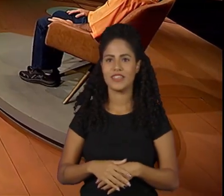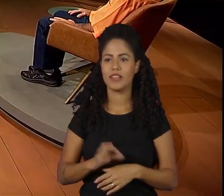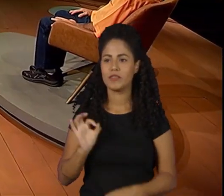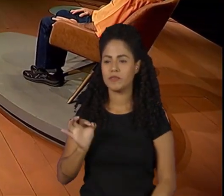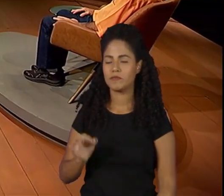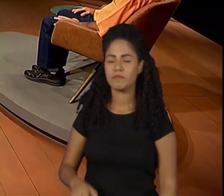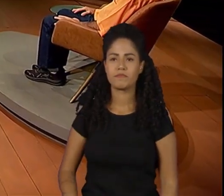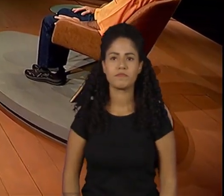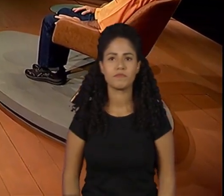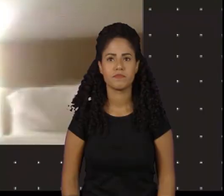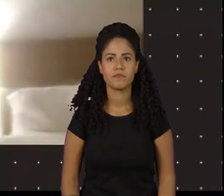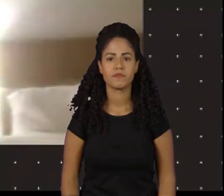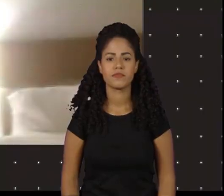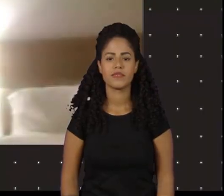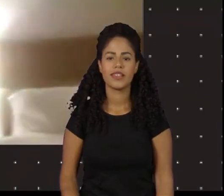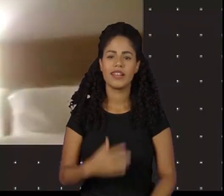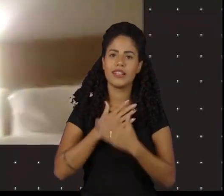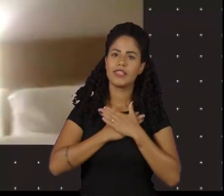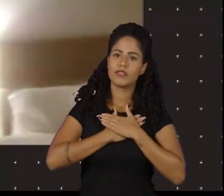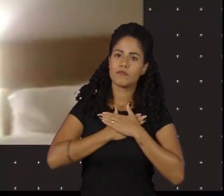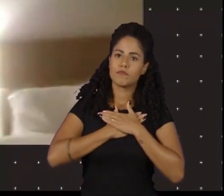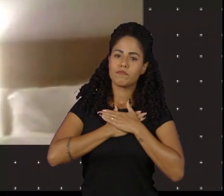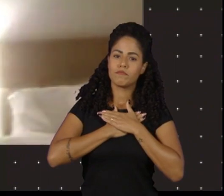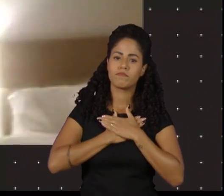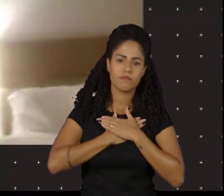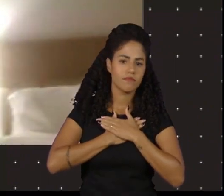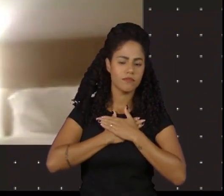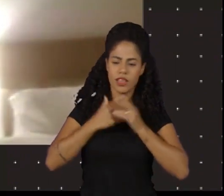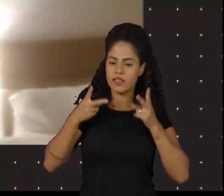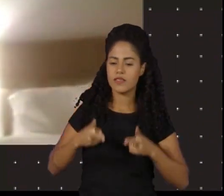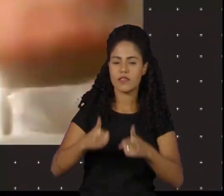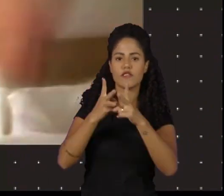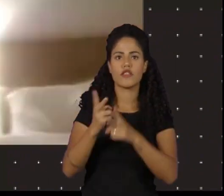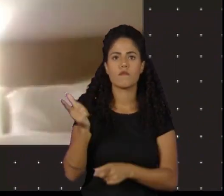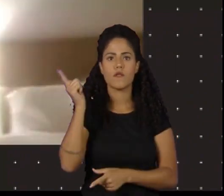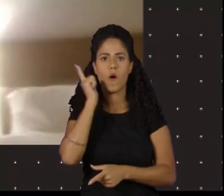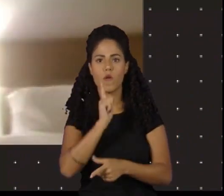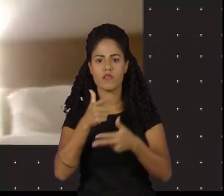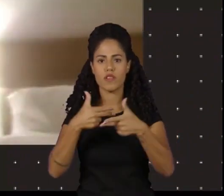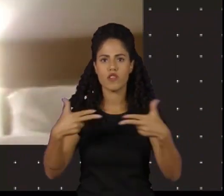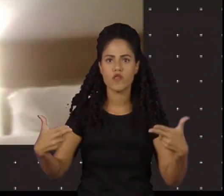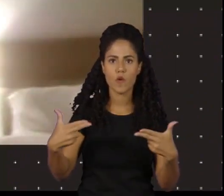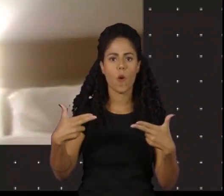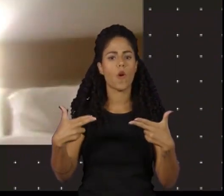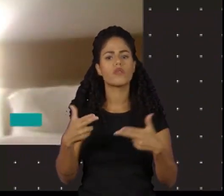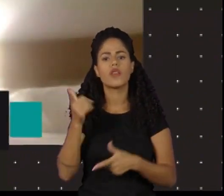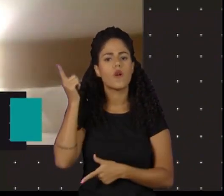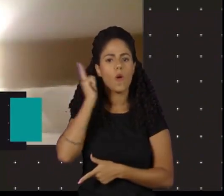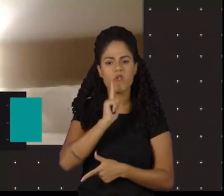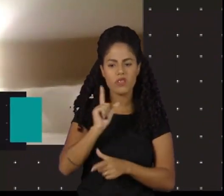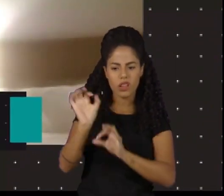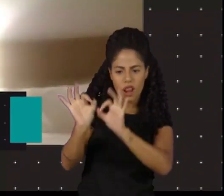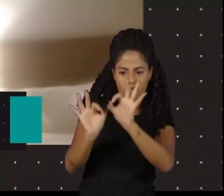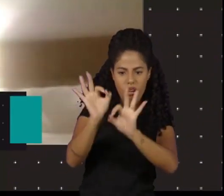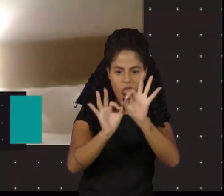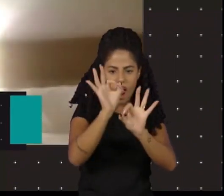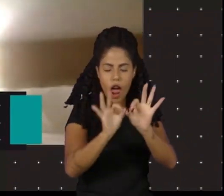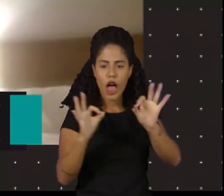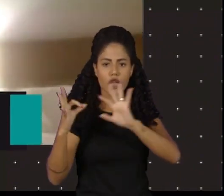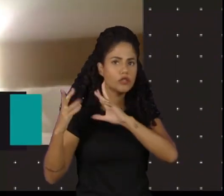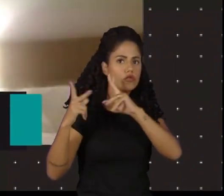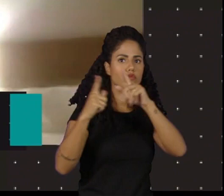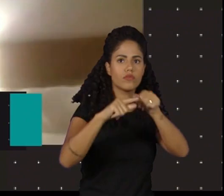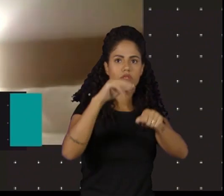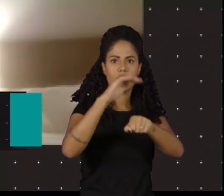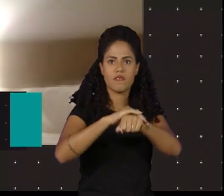Ele mata a bola no peito, desce no terreno e pau. É gol, estufa a rede. Ele pega o taco de sinuca e pau, bola 7 na